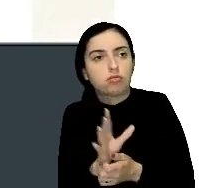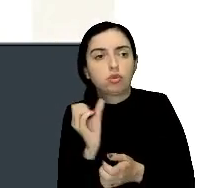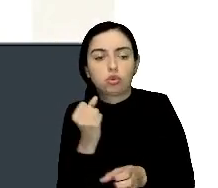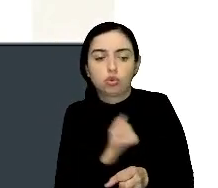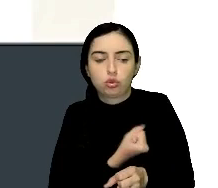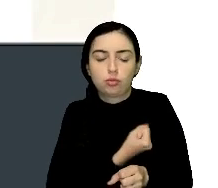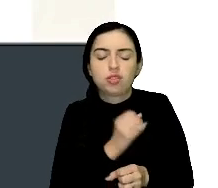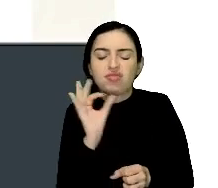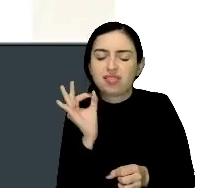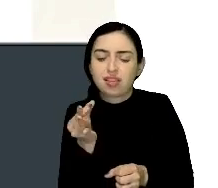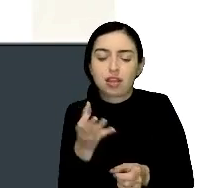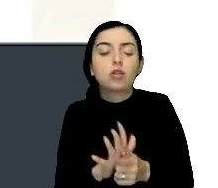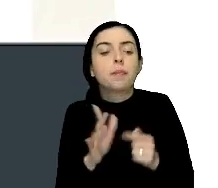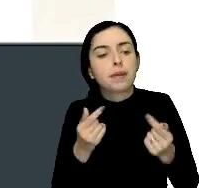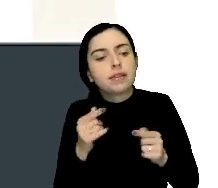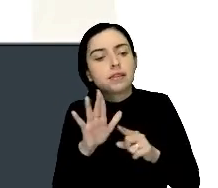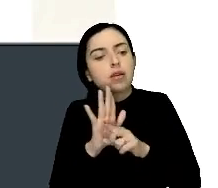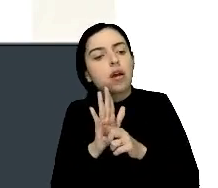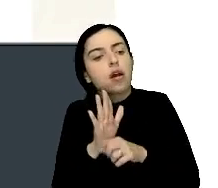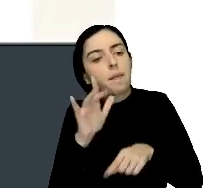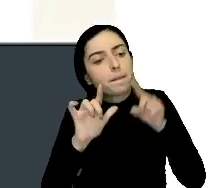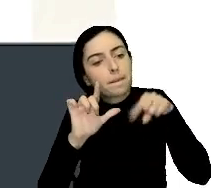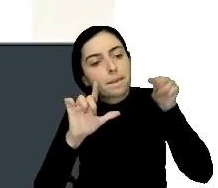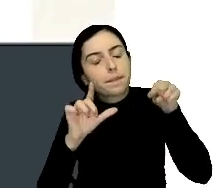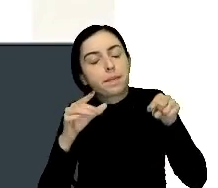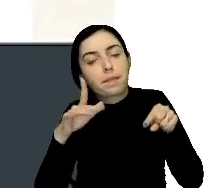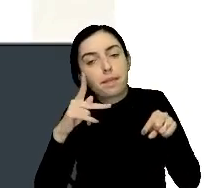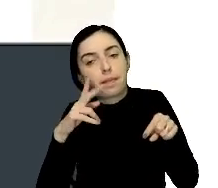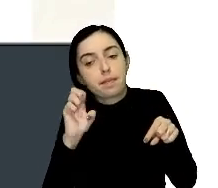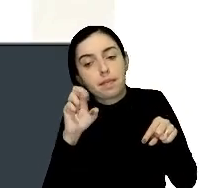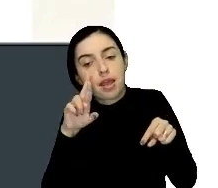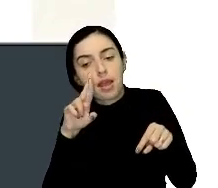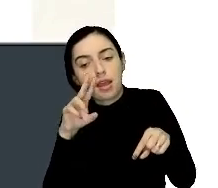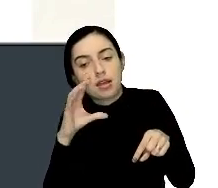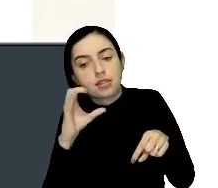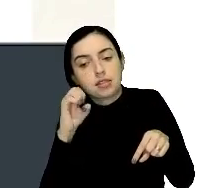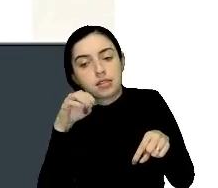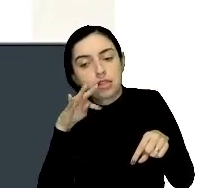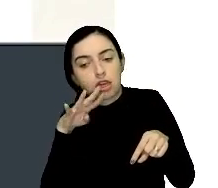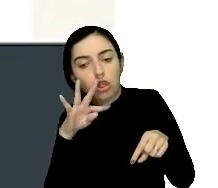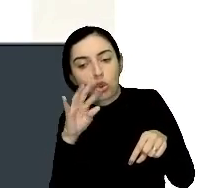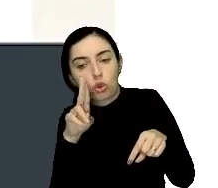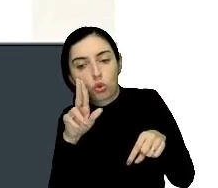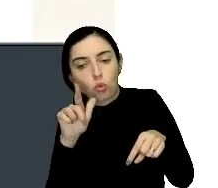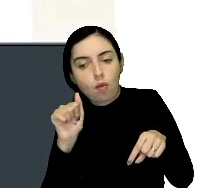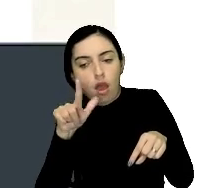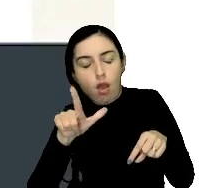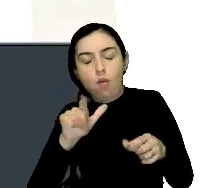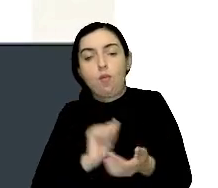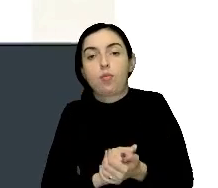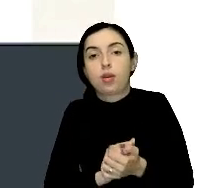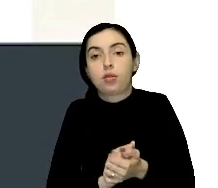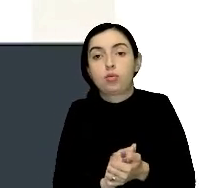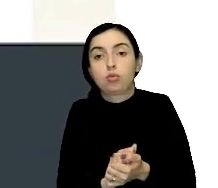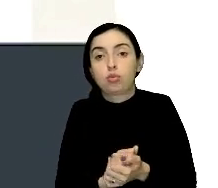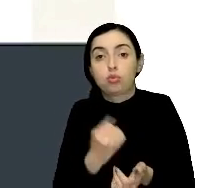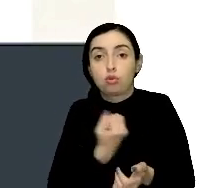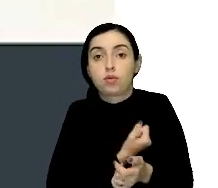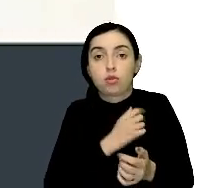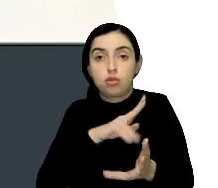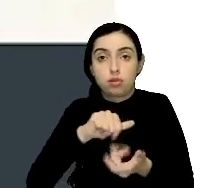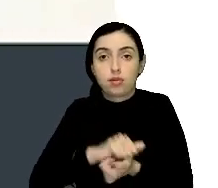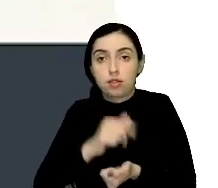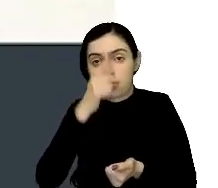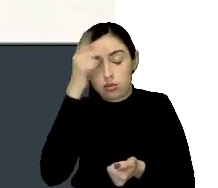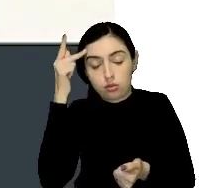tem que olhar percentual. Aqui é um dado envolvendo o número de pessoas, né, o número de habitantes do planeta. Em